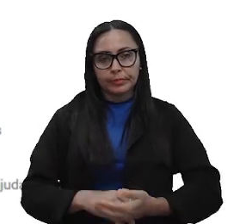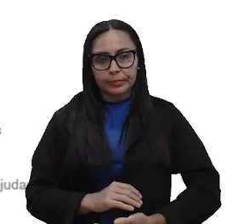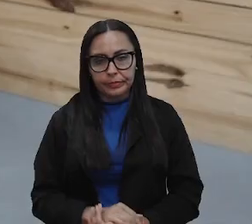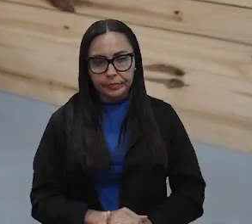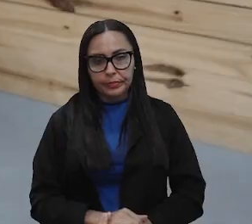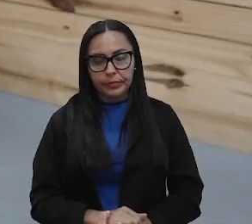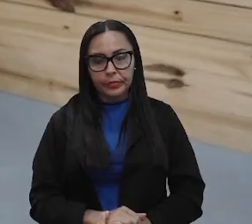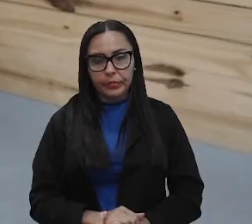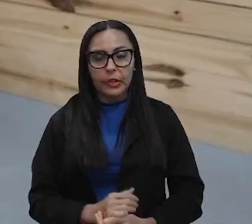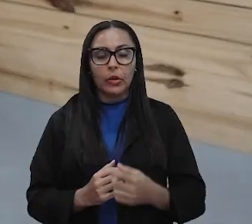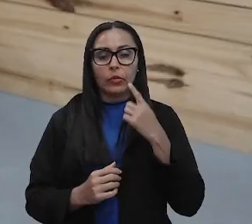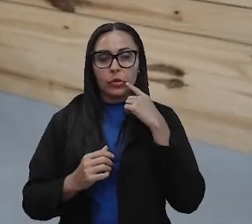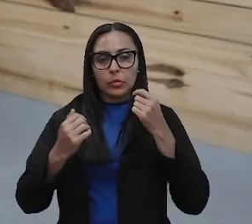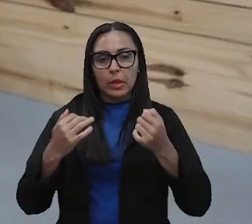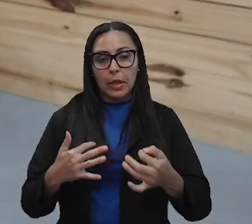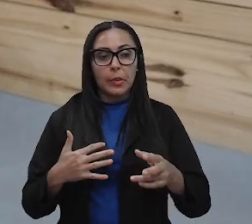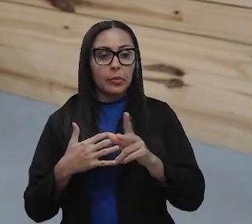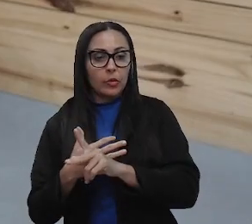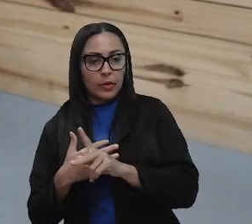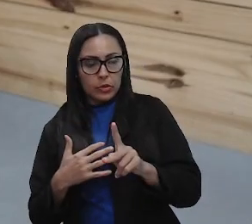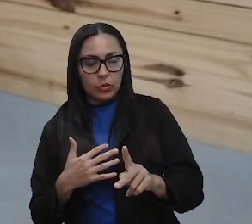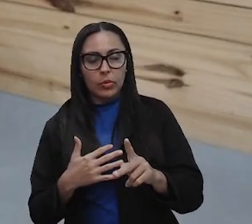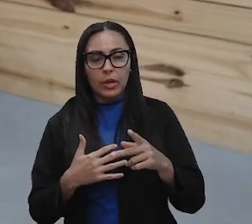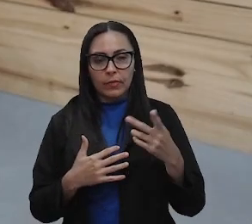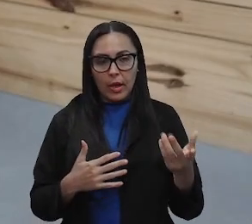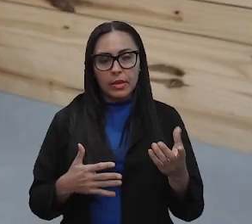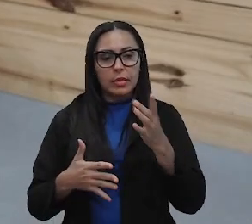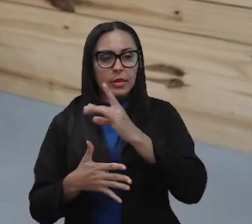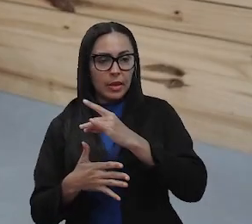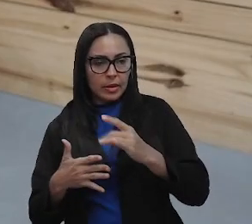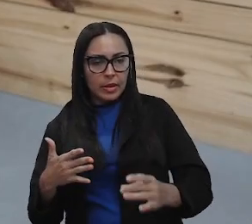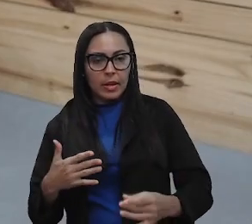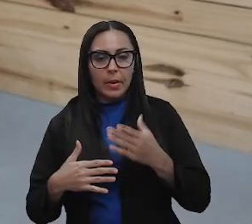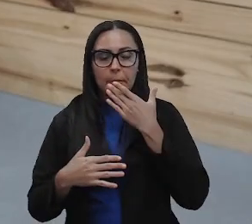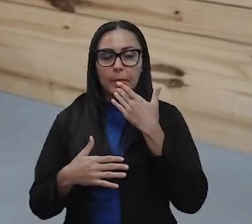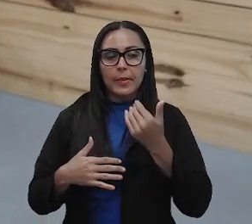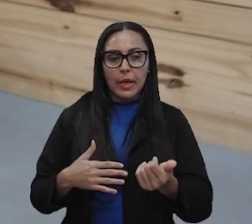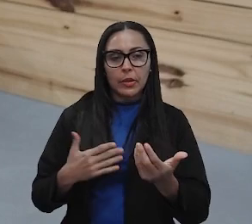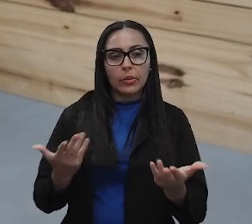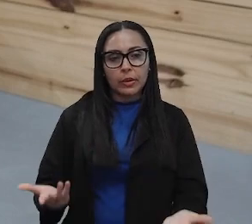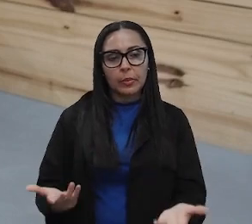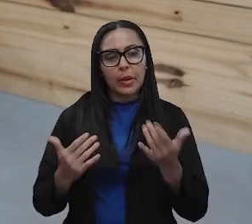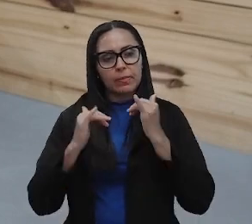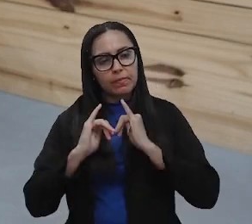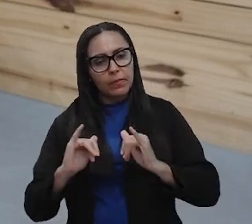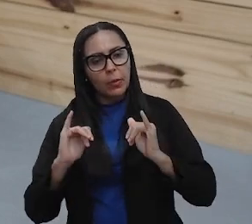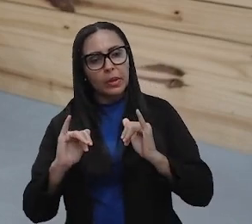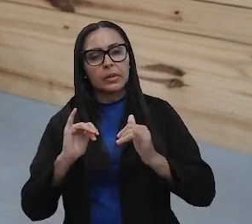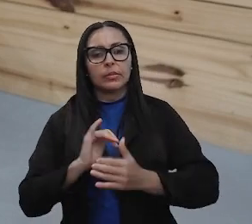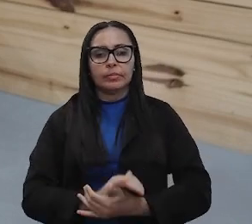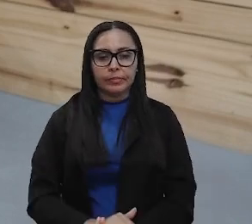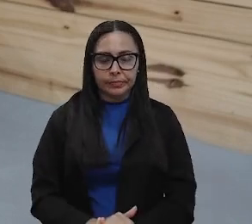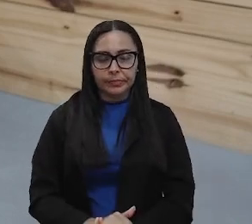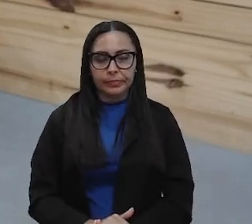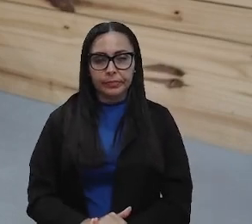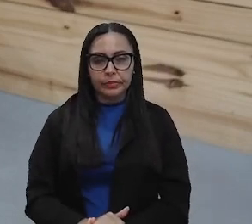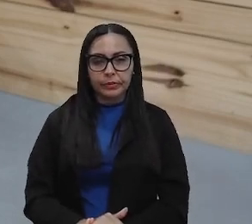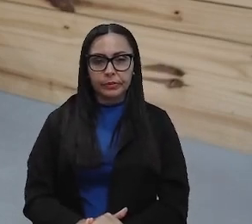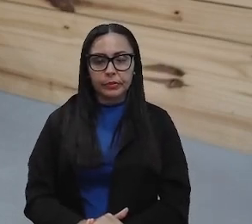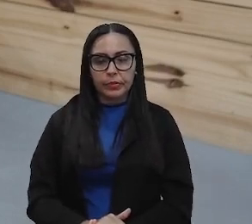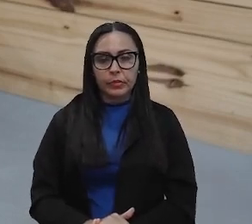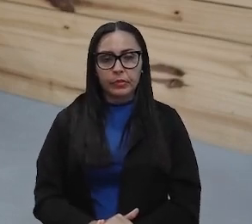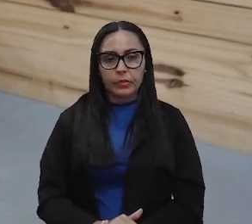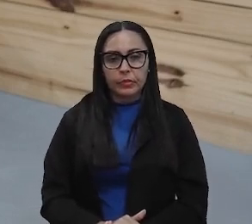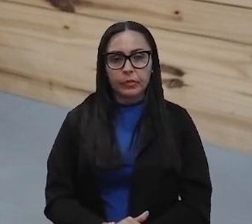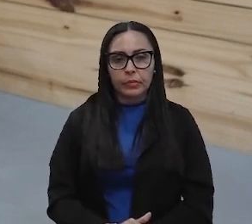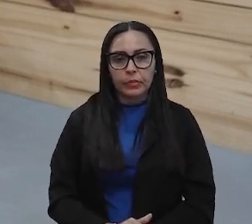esses tópicos, mas a professora Fabiana vai poder estar trazendo informações mais precisas sobre esse assunto para você,